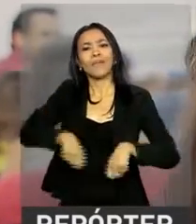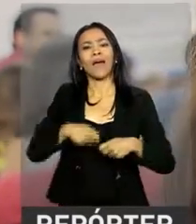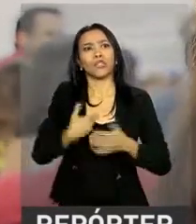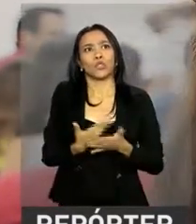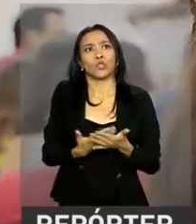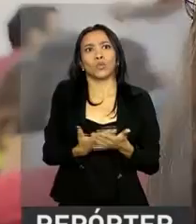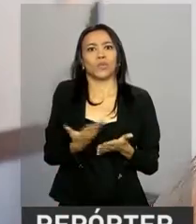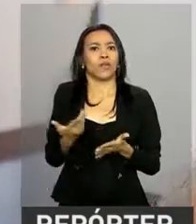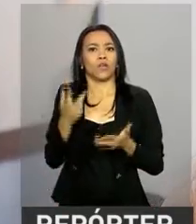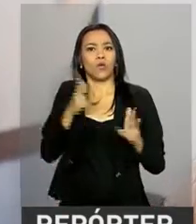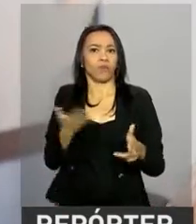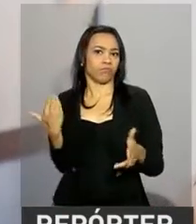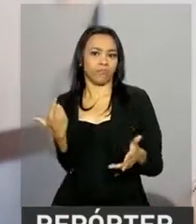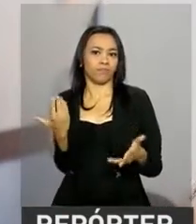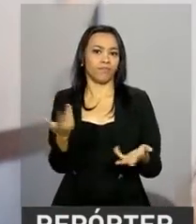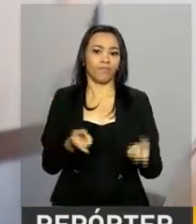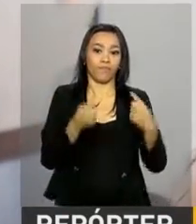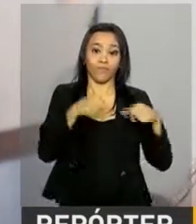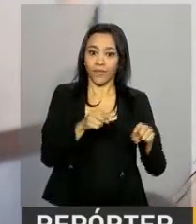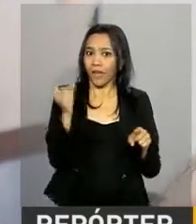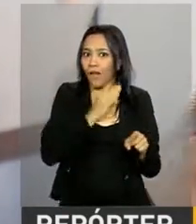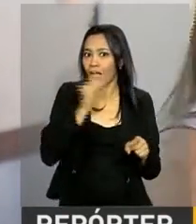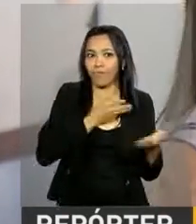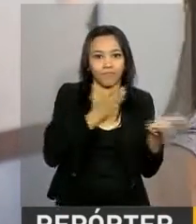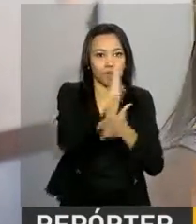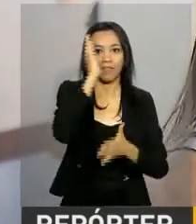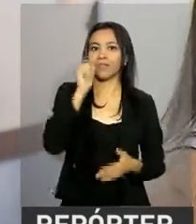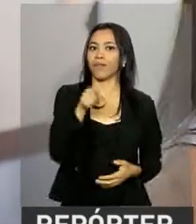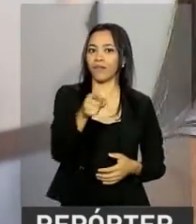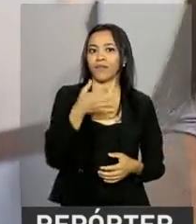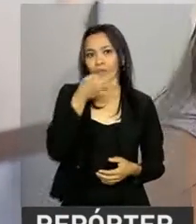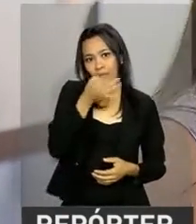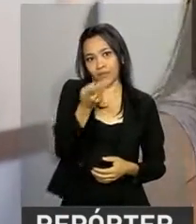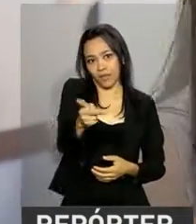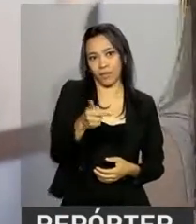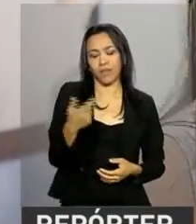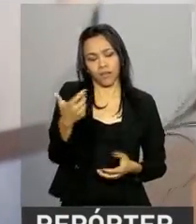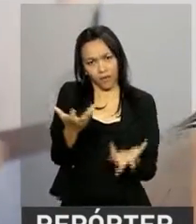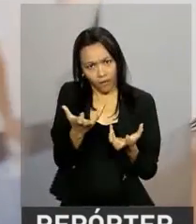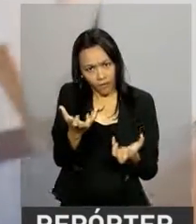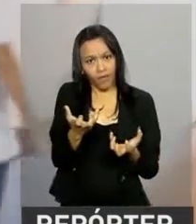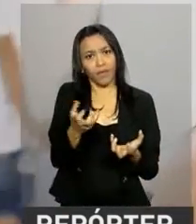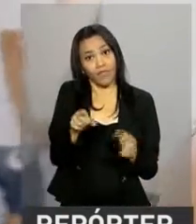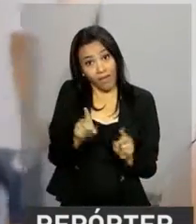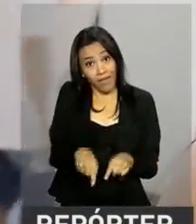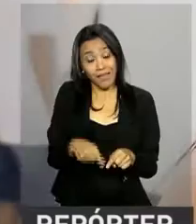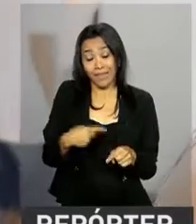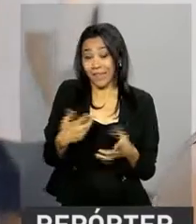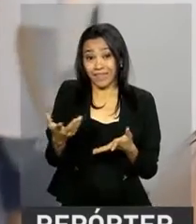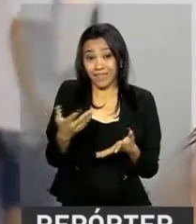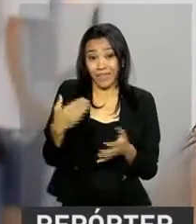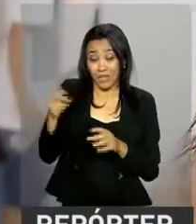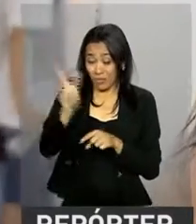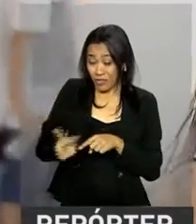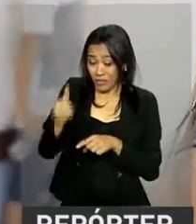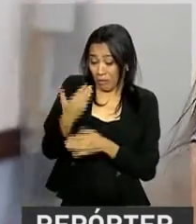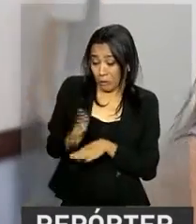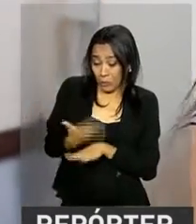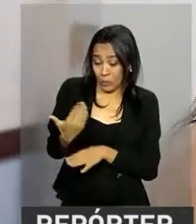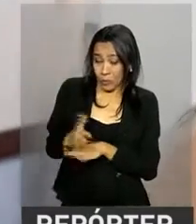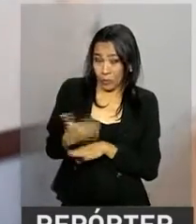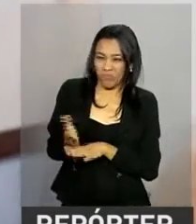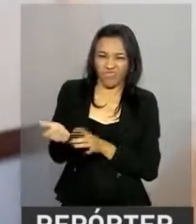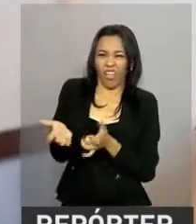pra estudar com montes passa mais rápido possível porque o que a gente quer mesmo é sair do cursinho etapa na